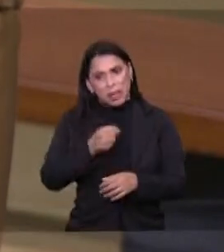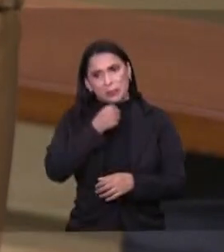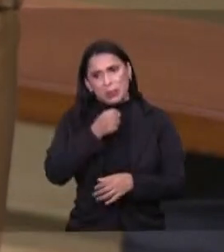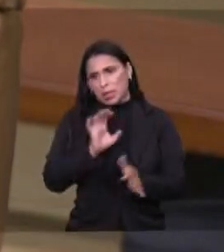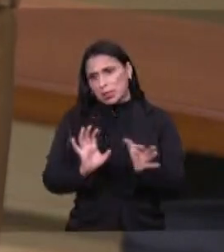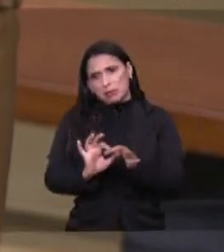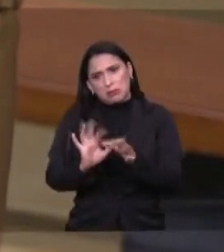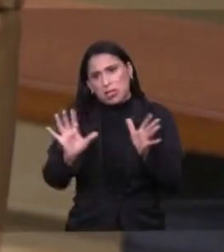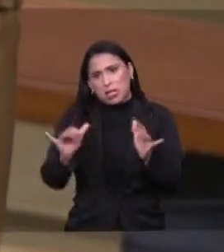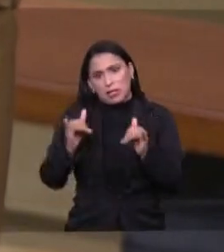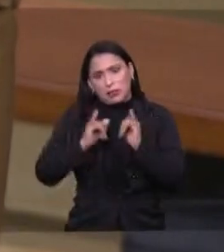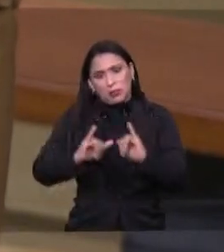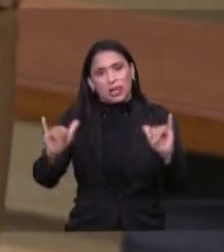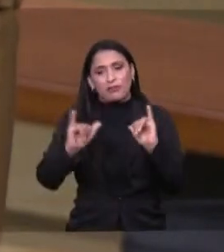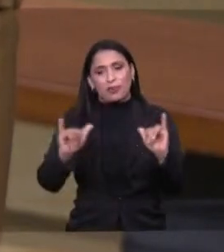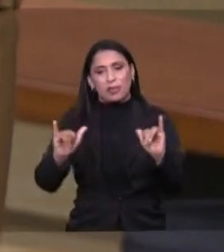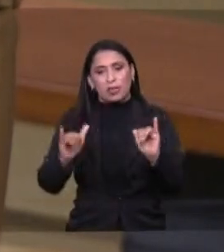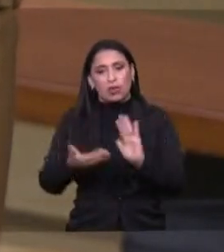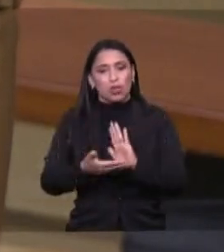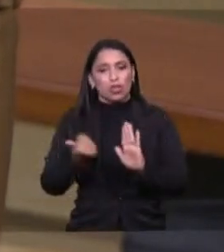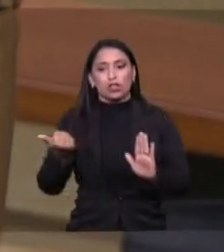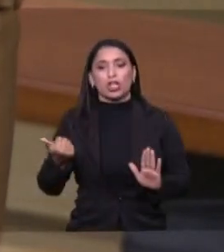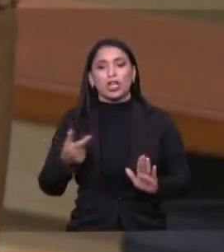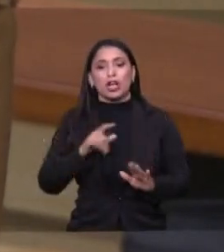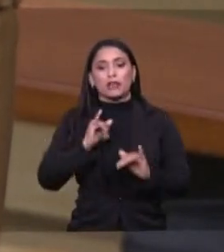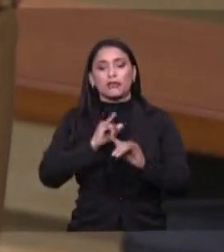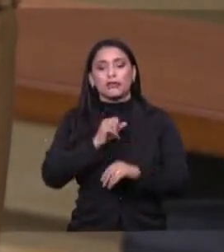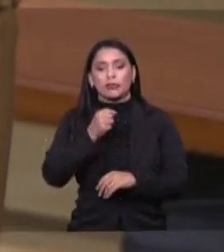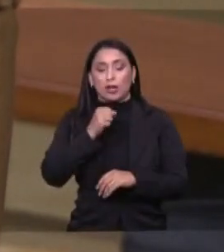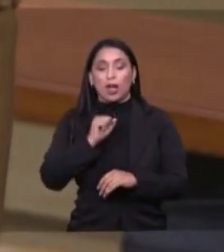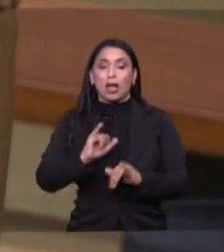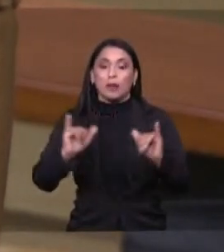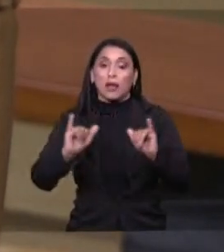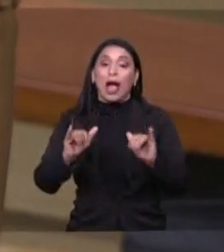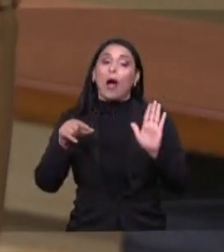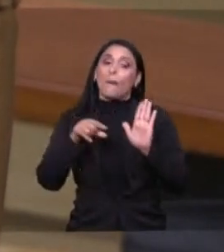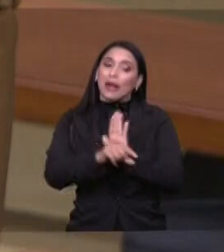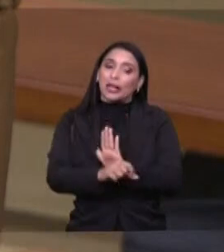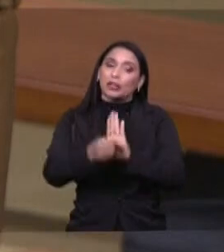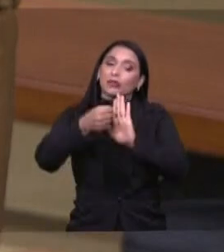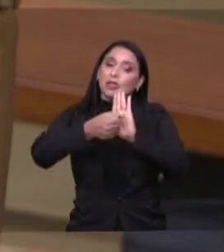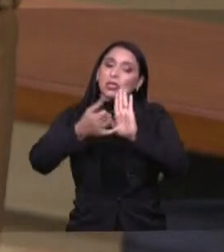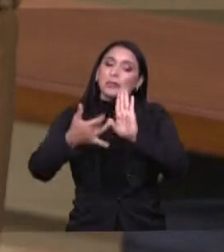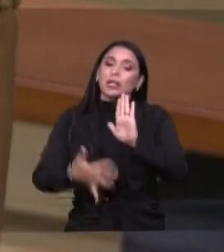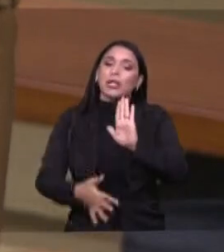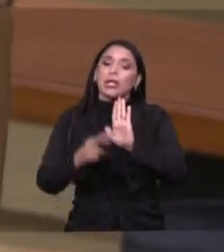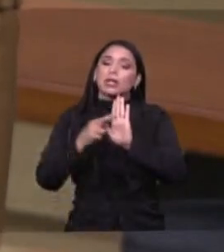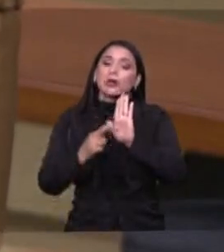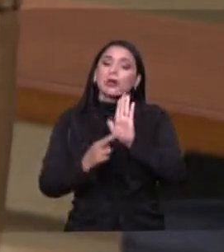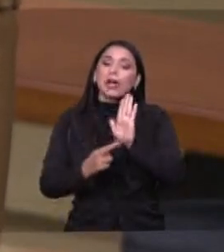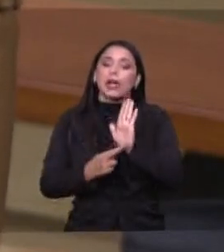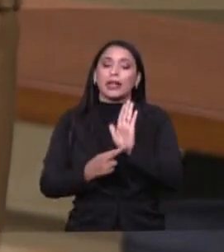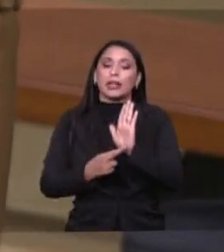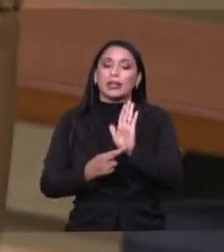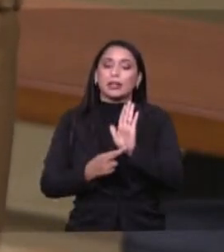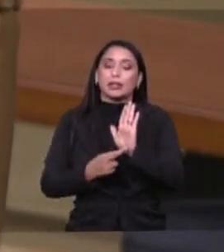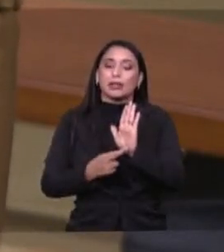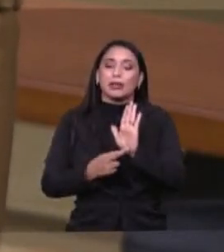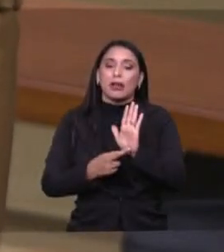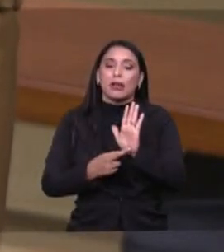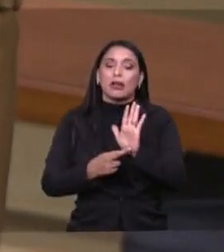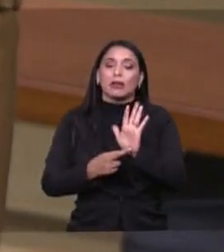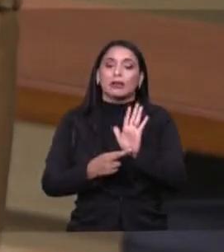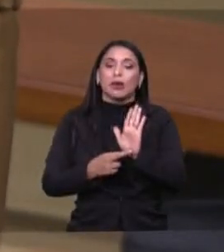informação. Vocês não podem suprimir. Como vai ser a informação? Aí o parágrafo único vai regulamentar. É um